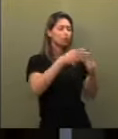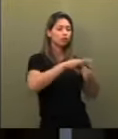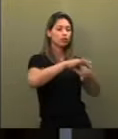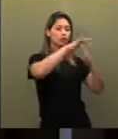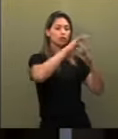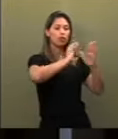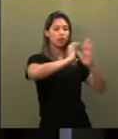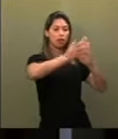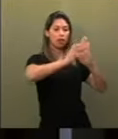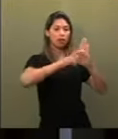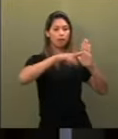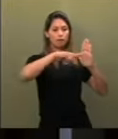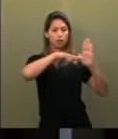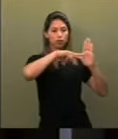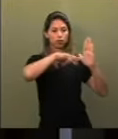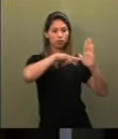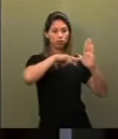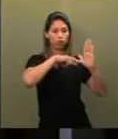para